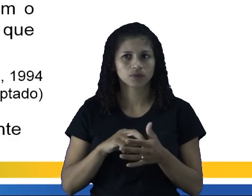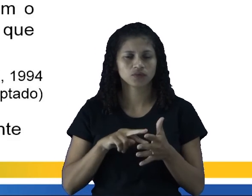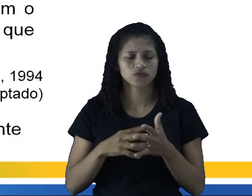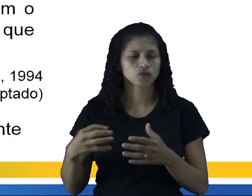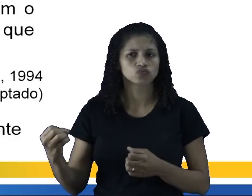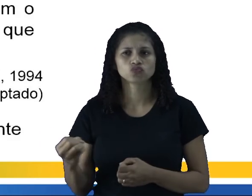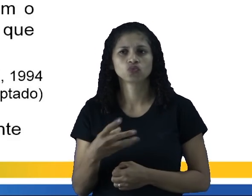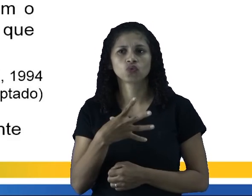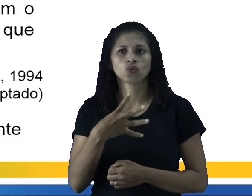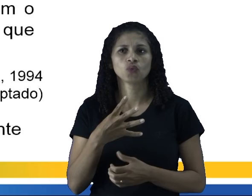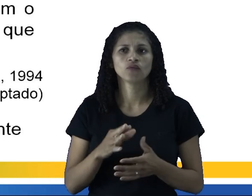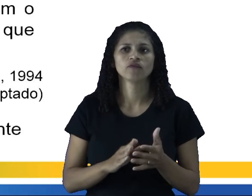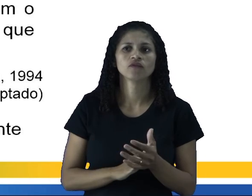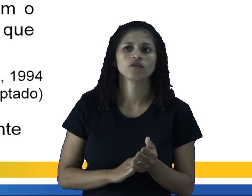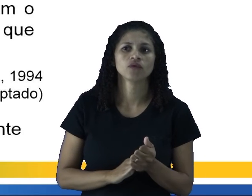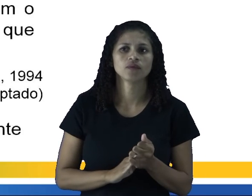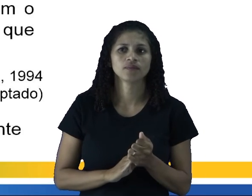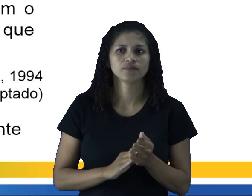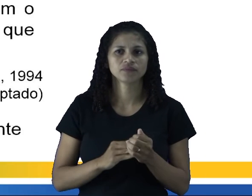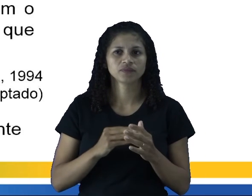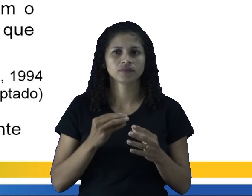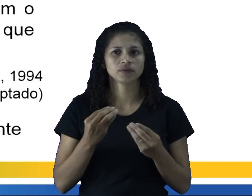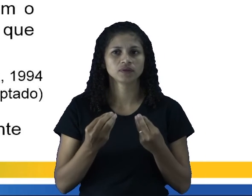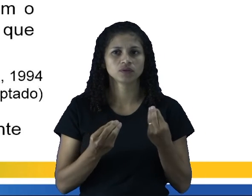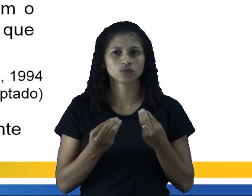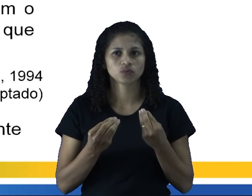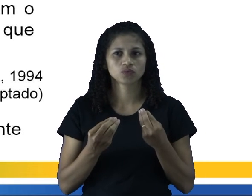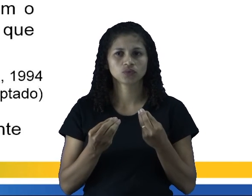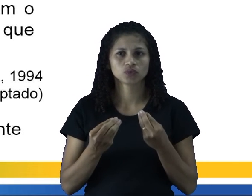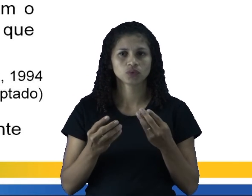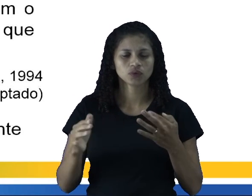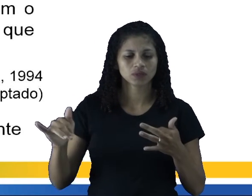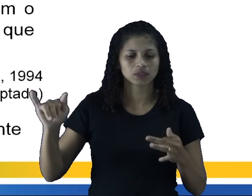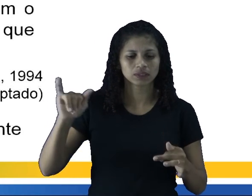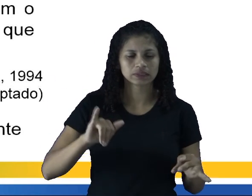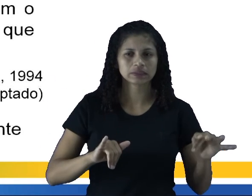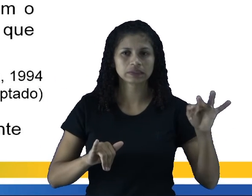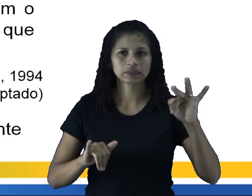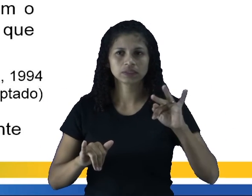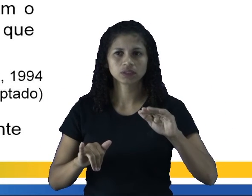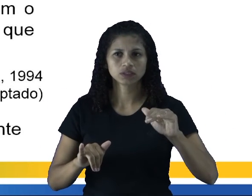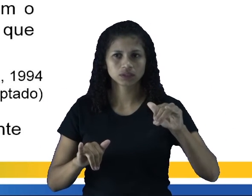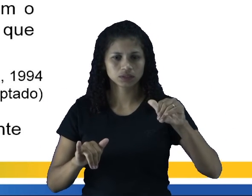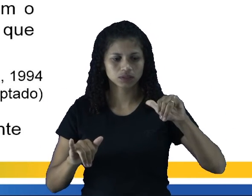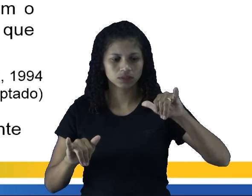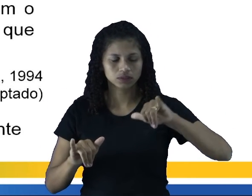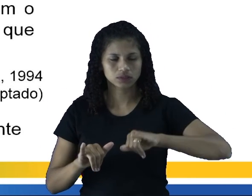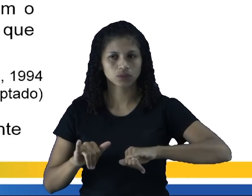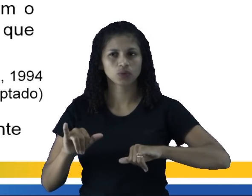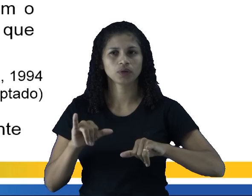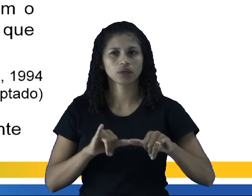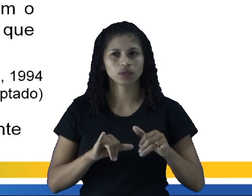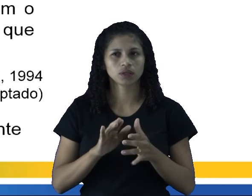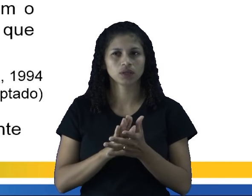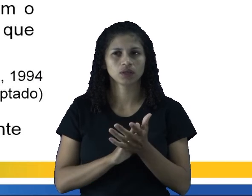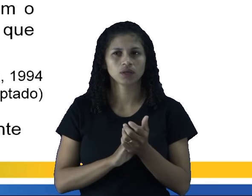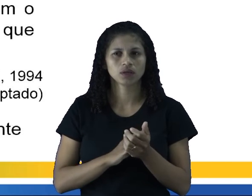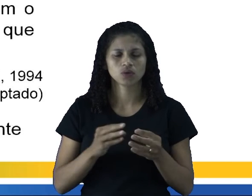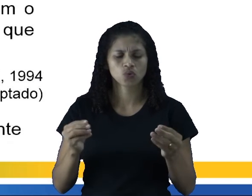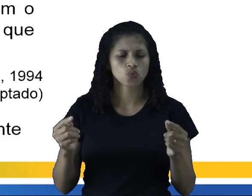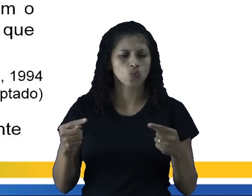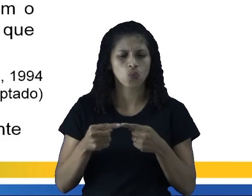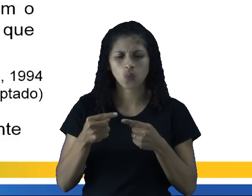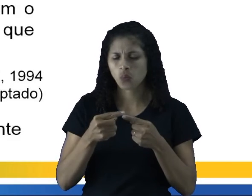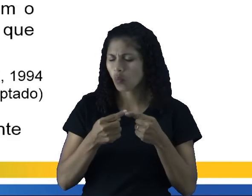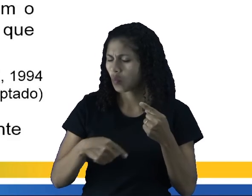tão satisfeitos em sua condição que não interferem em nenhuma reação química. Eles não se combinam com nenhum outro